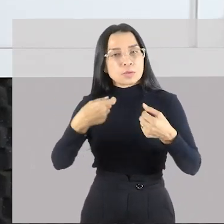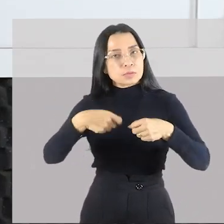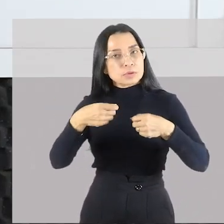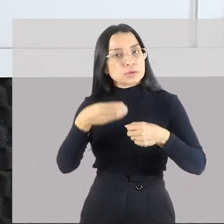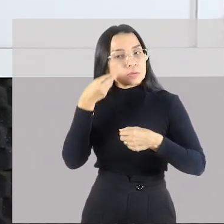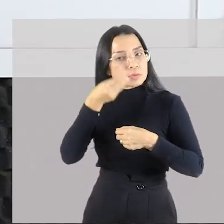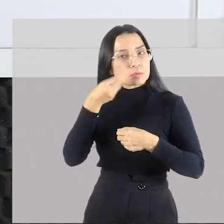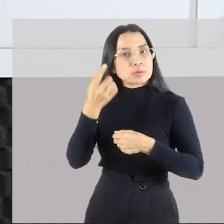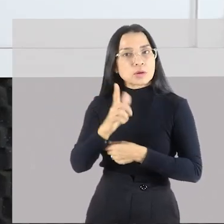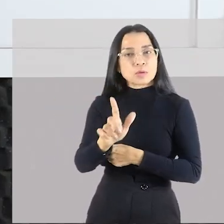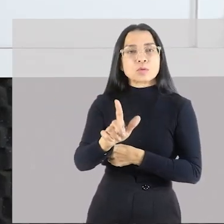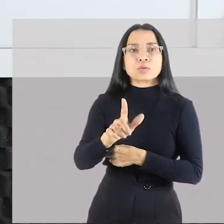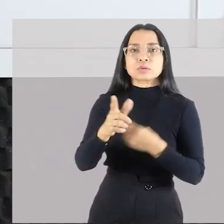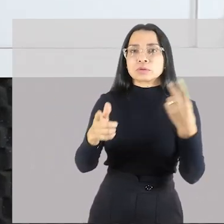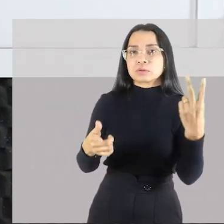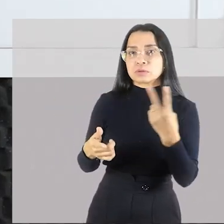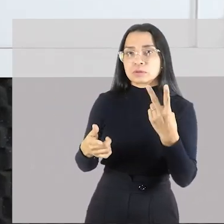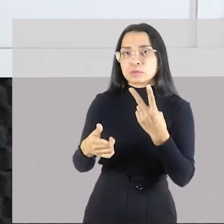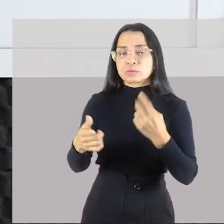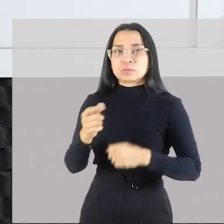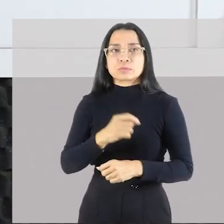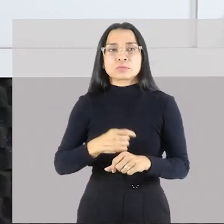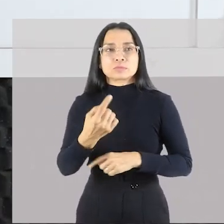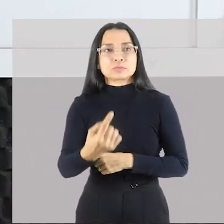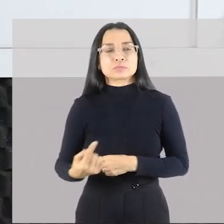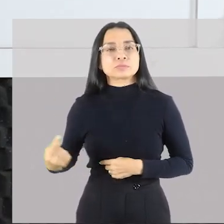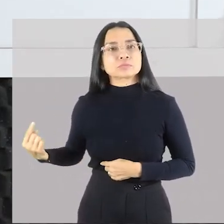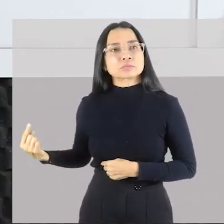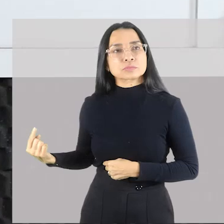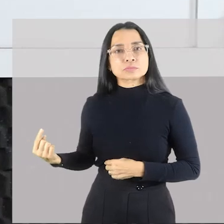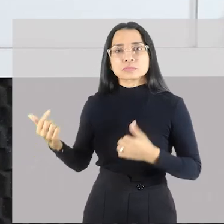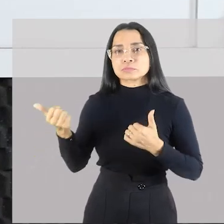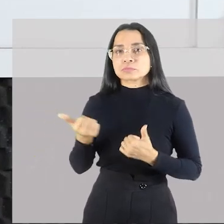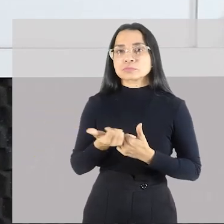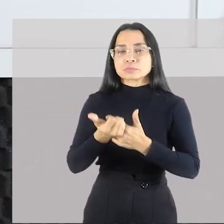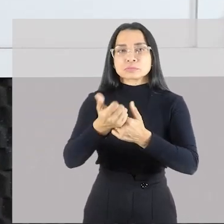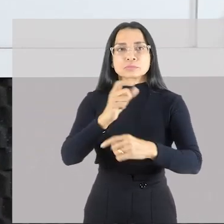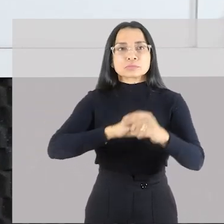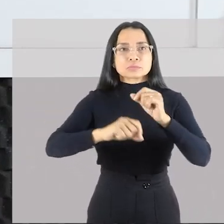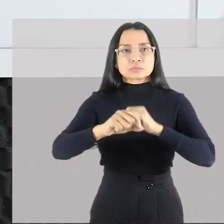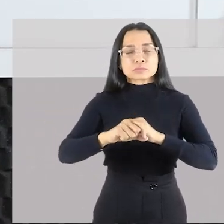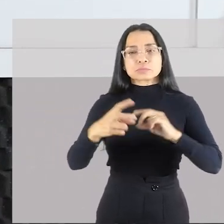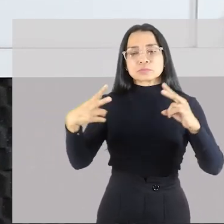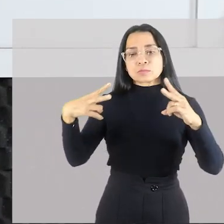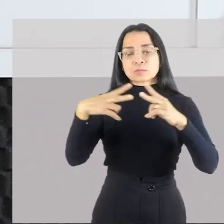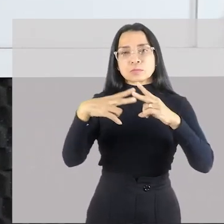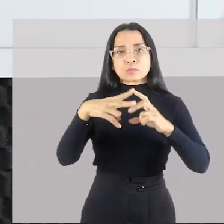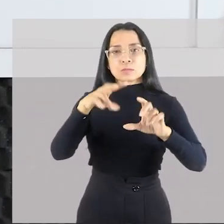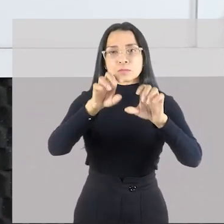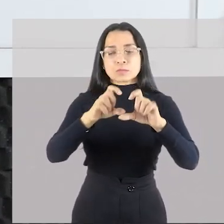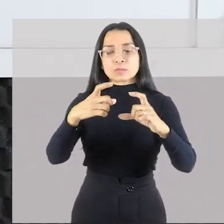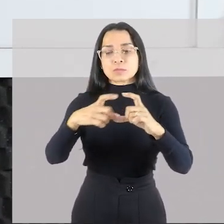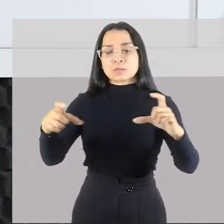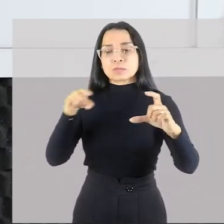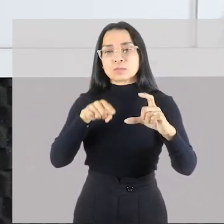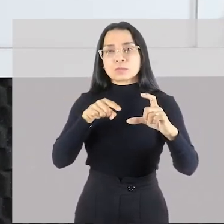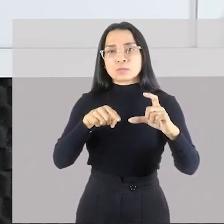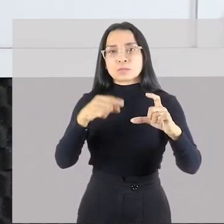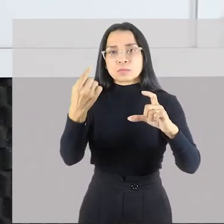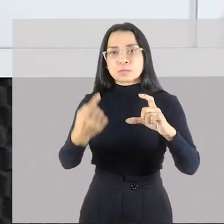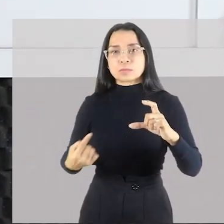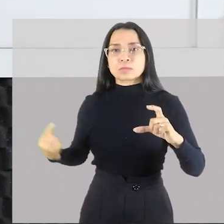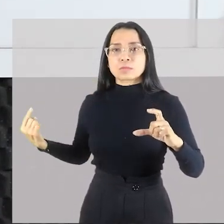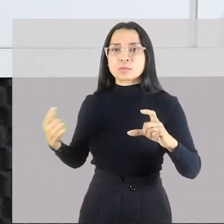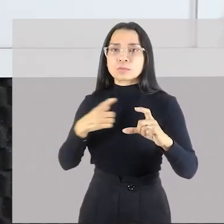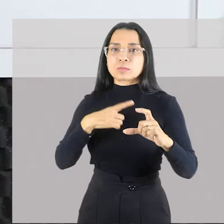na primeira, eu tenho que ver se dá certo na segunda. Vamos substituir agora aquele par nessa equação aqui. Então